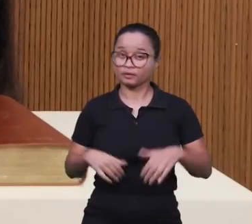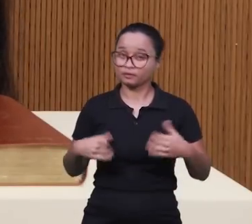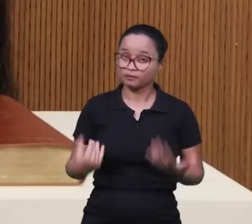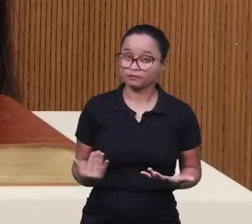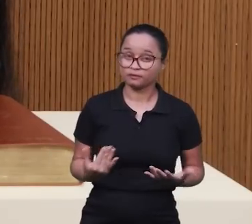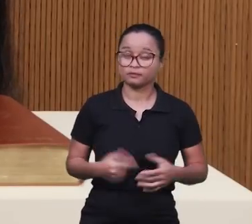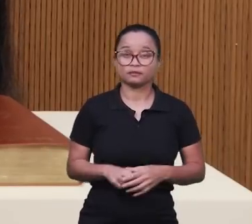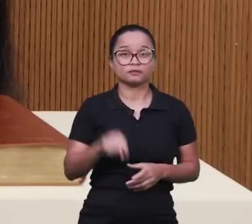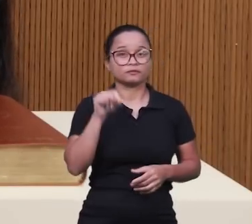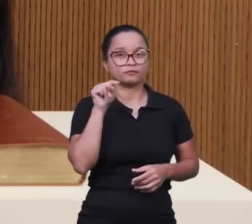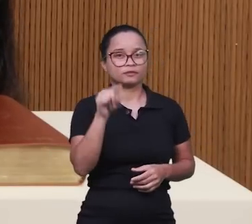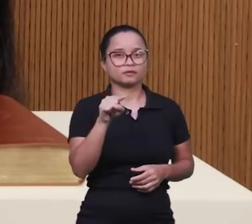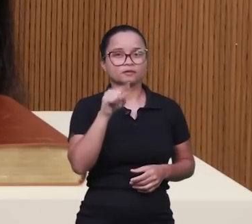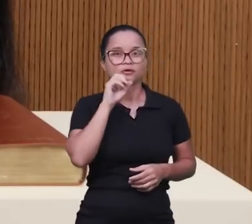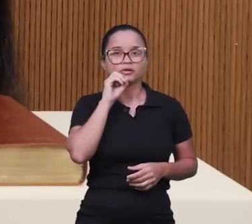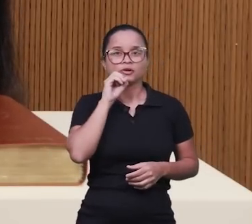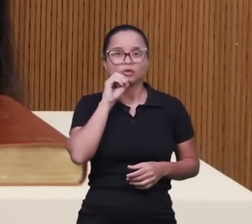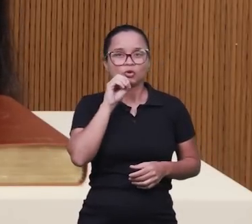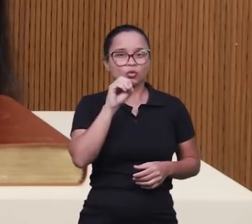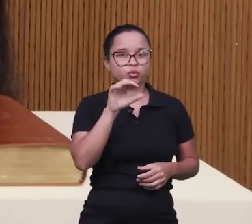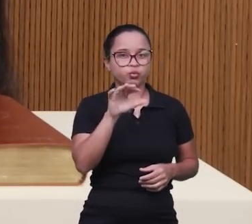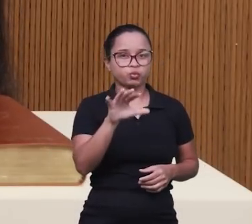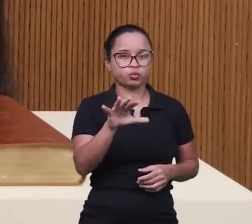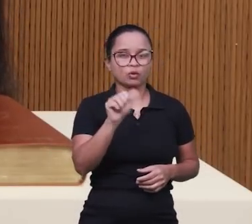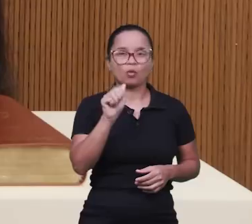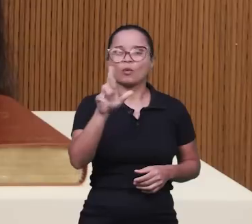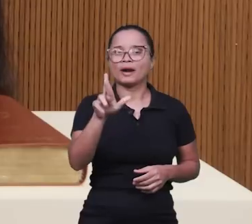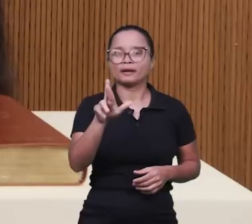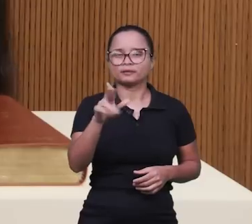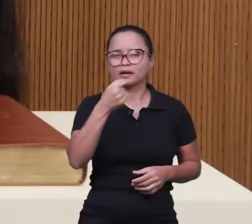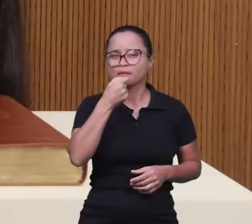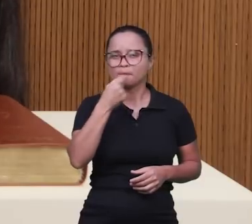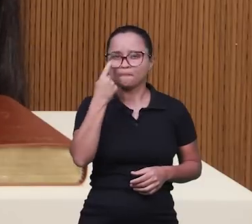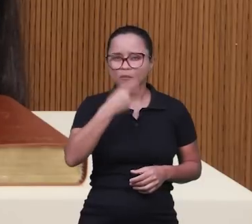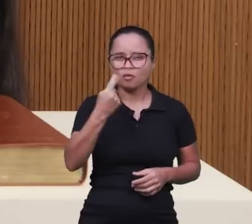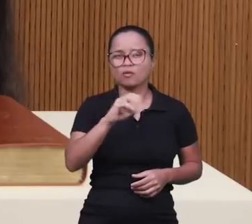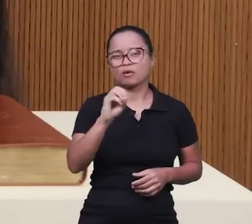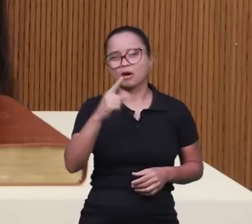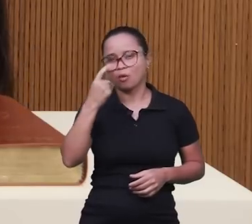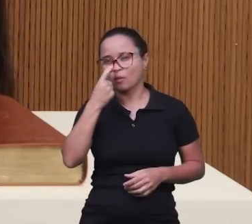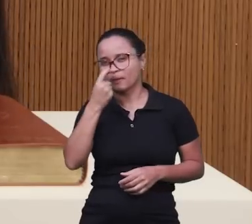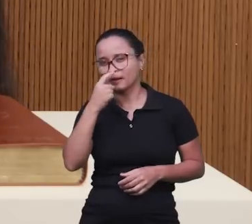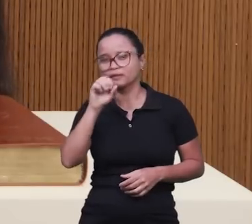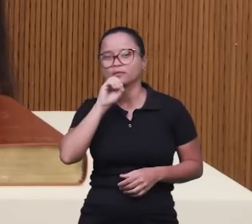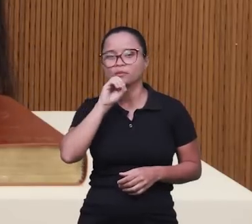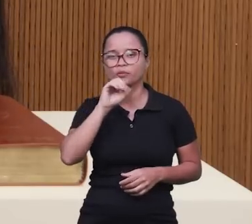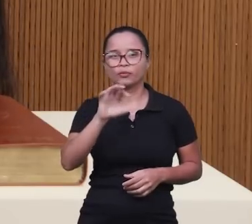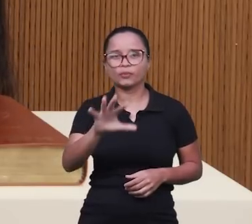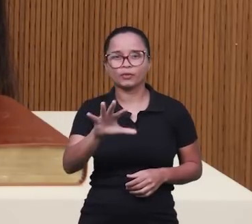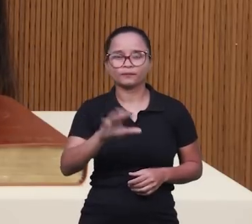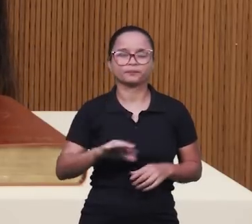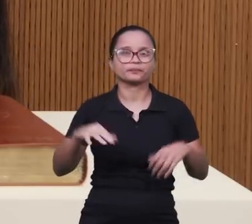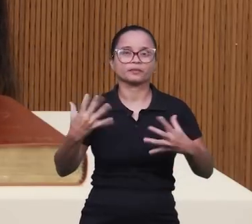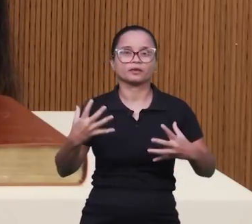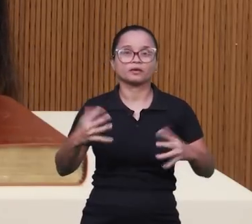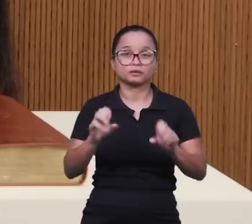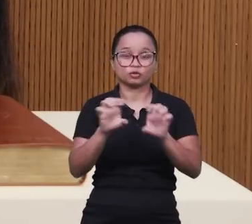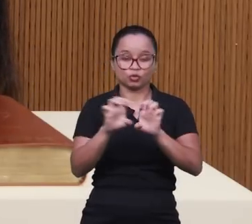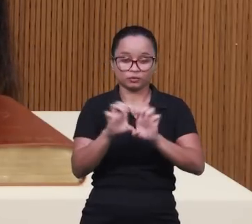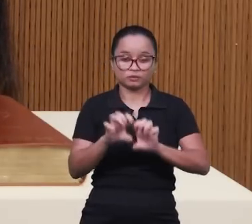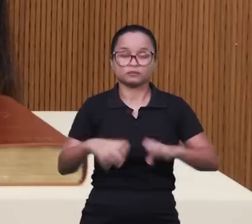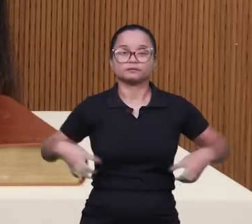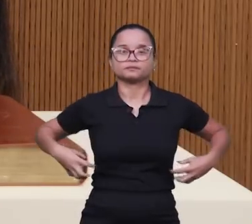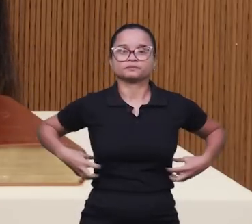Quando você solta o ar, seja pelo nariz, seja pela boca, o que acontece? Essa estrutura